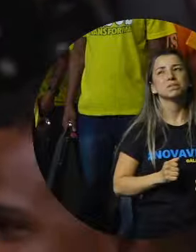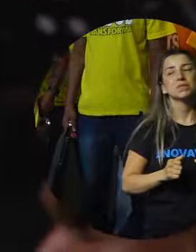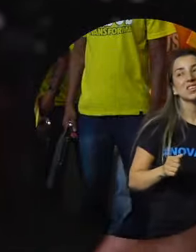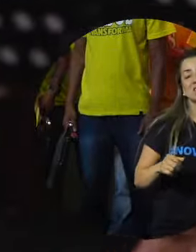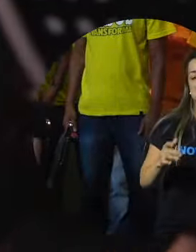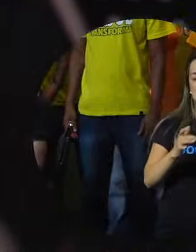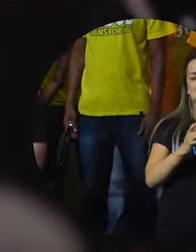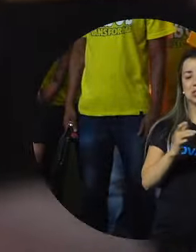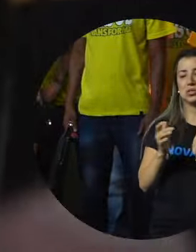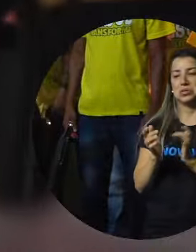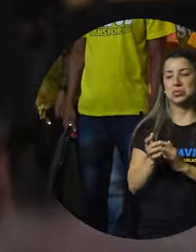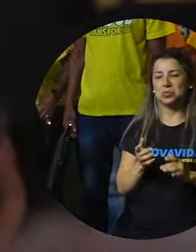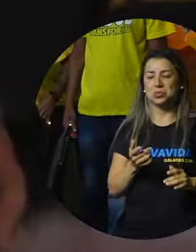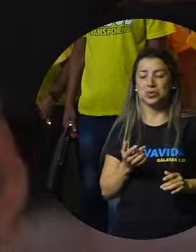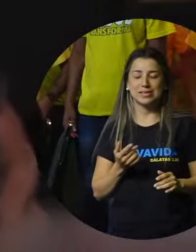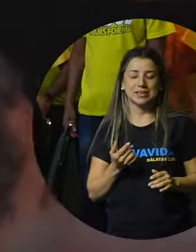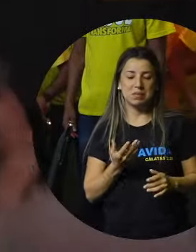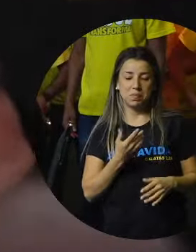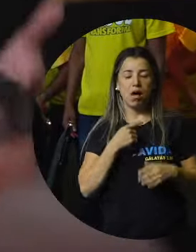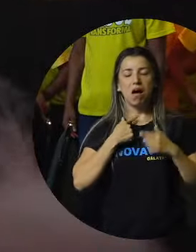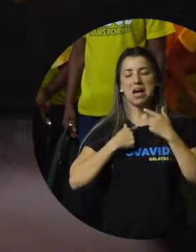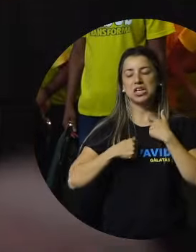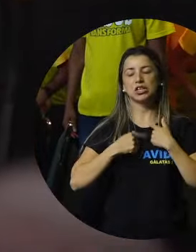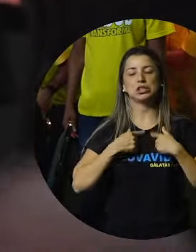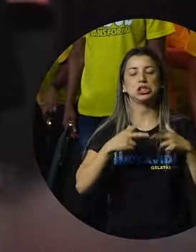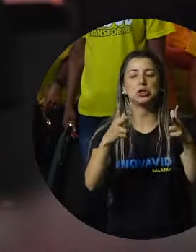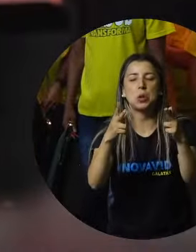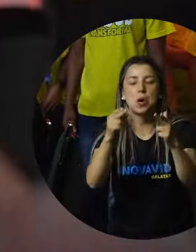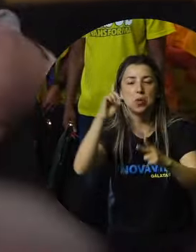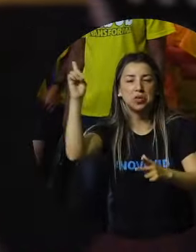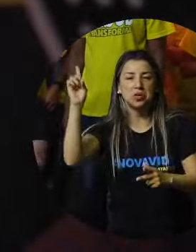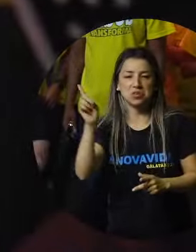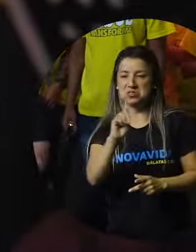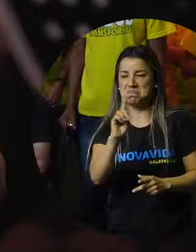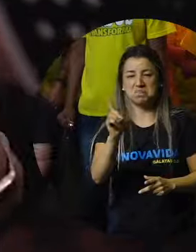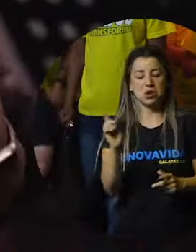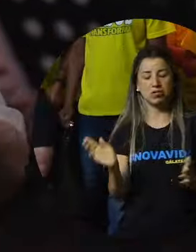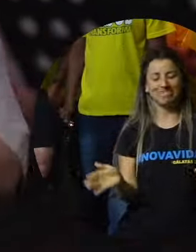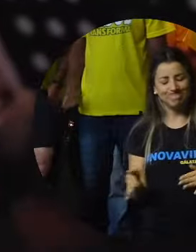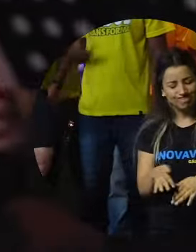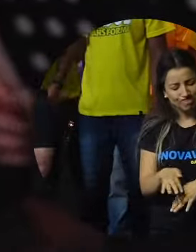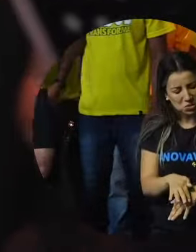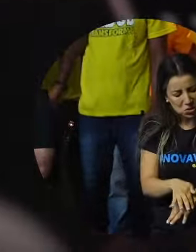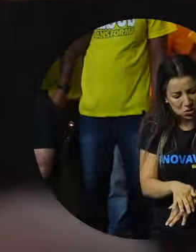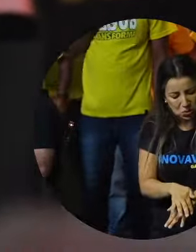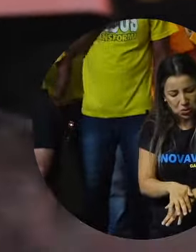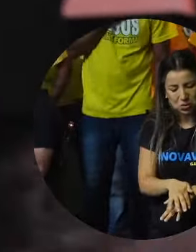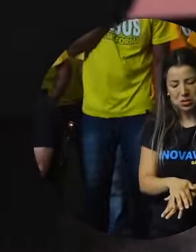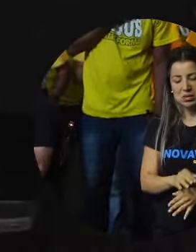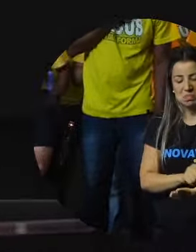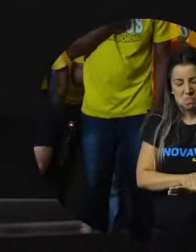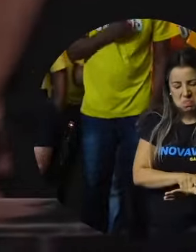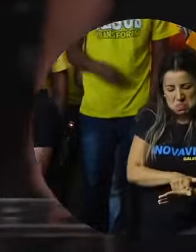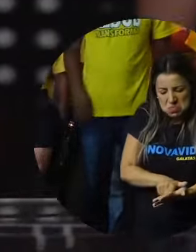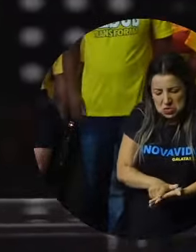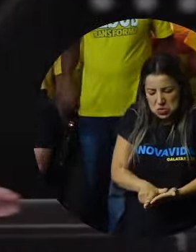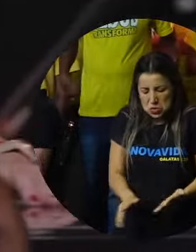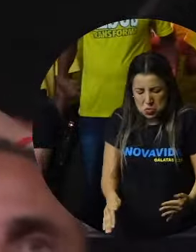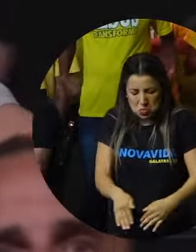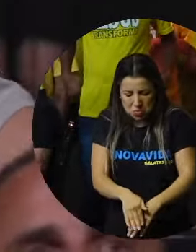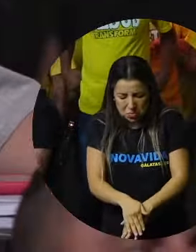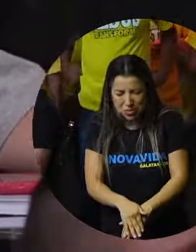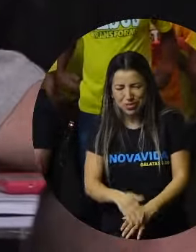Ele não teve por usurpação ser igual a Deus, mas humilhou-se a si mesmo, esvaziando-se a morte, morte de cruz.